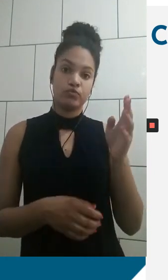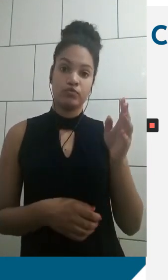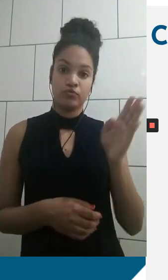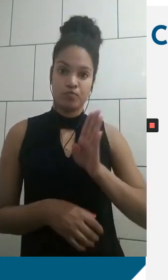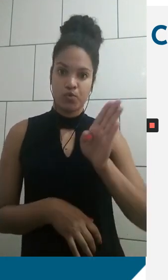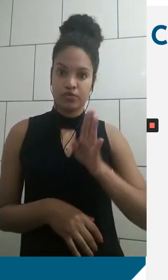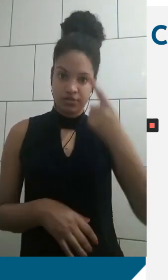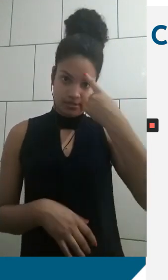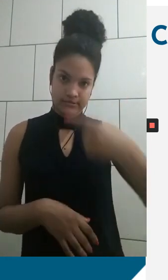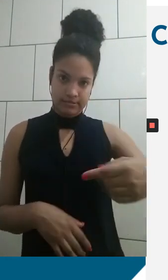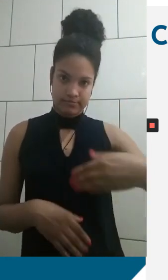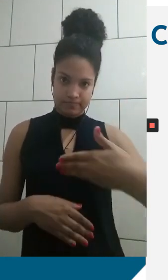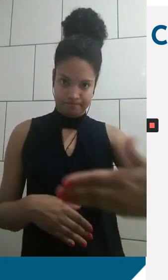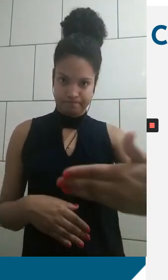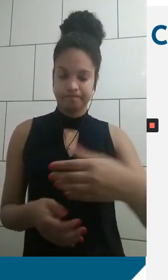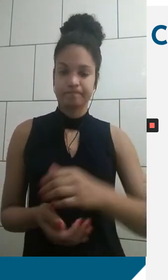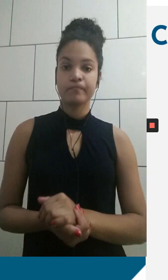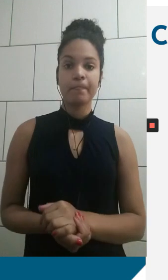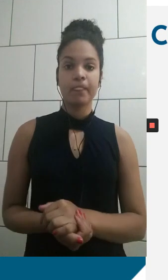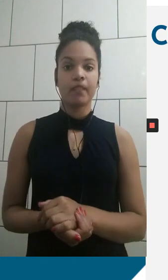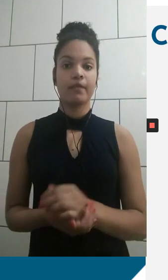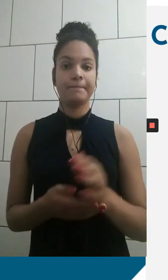a divulgação, evidentemente, deste vídeo.